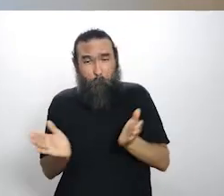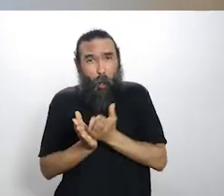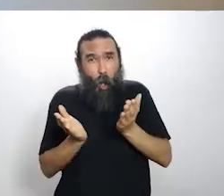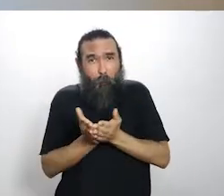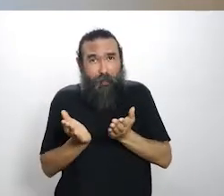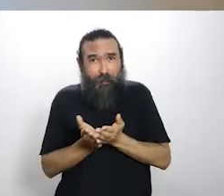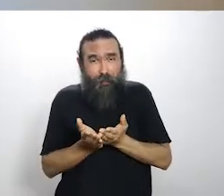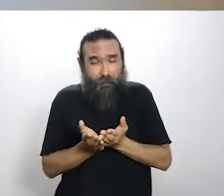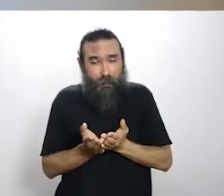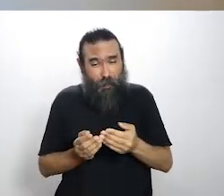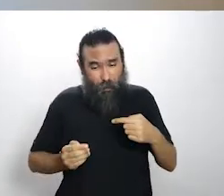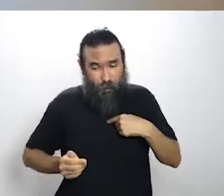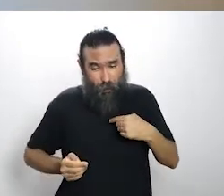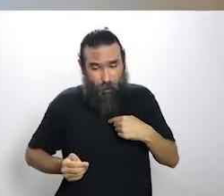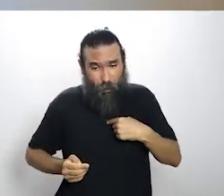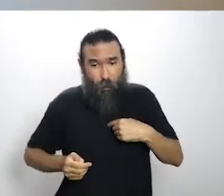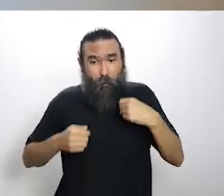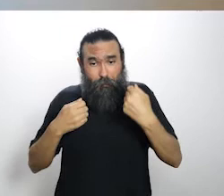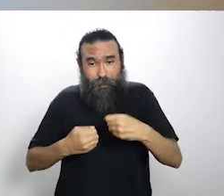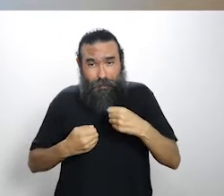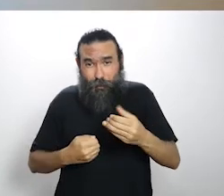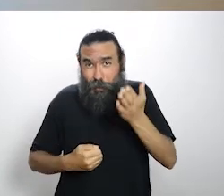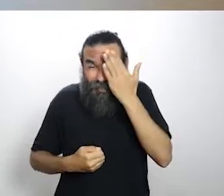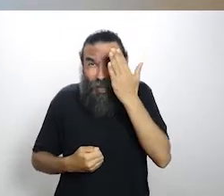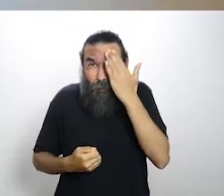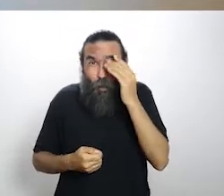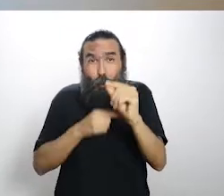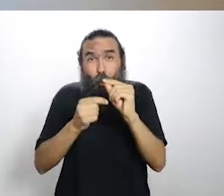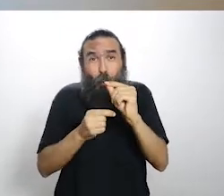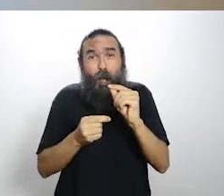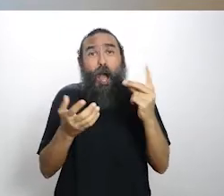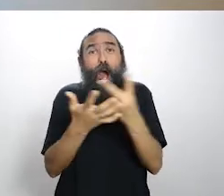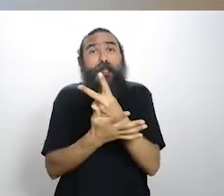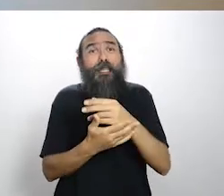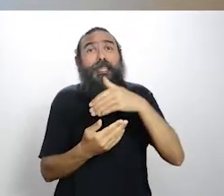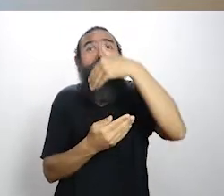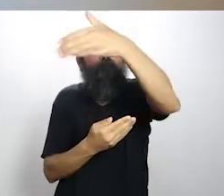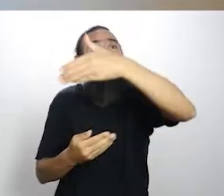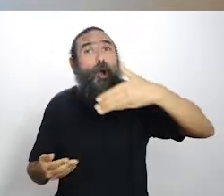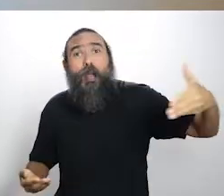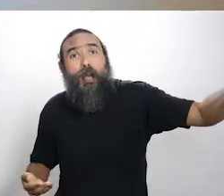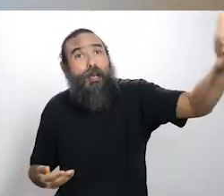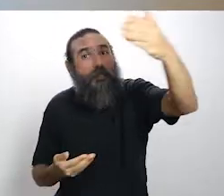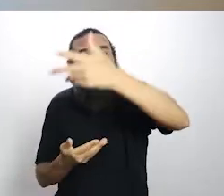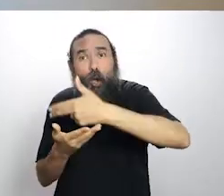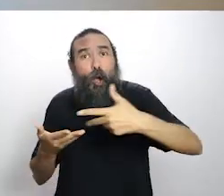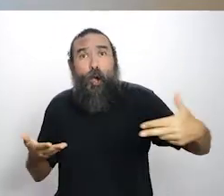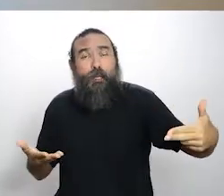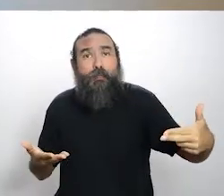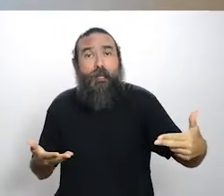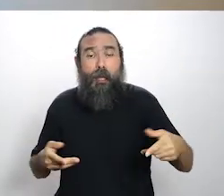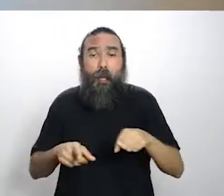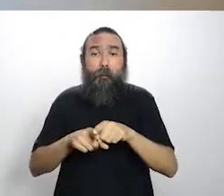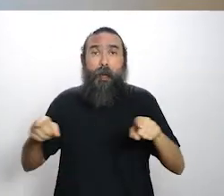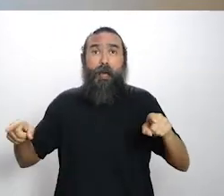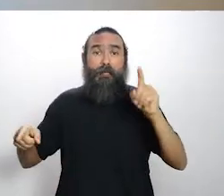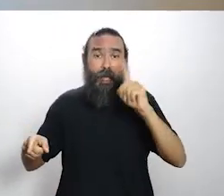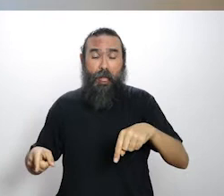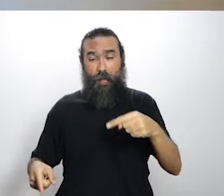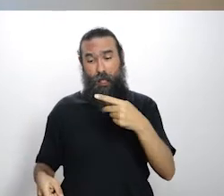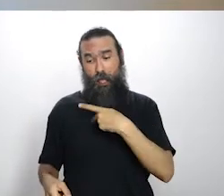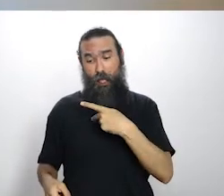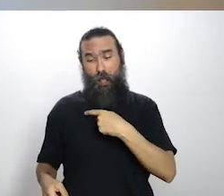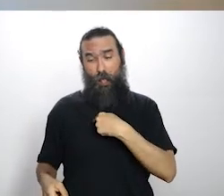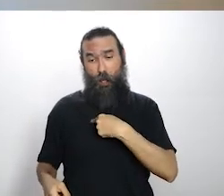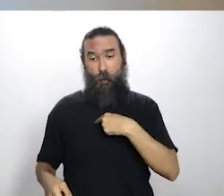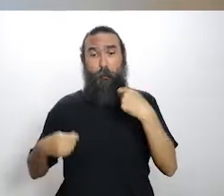decisão que, se me interessar, eu devo tomar. E não é algo que tem que me ser mostrado. É uma decisão que tem